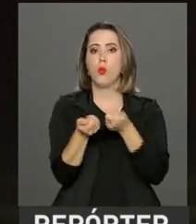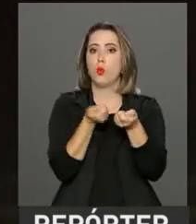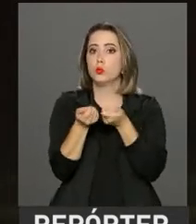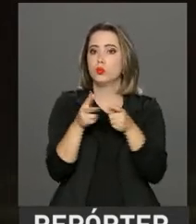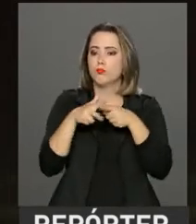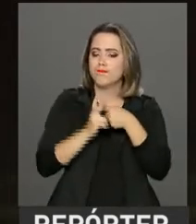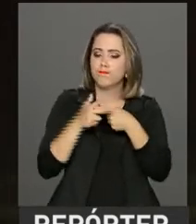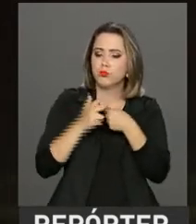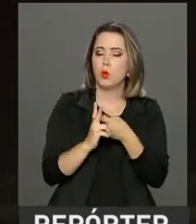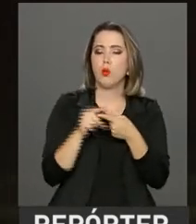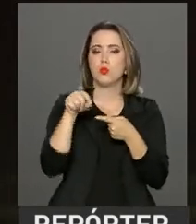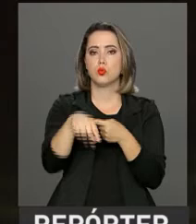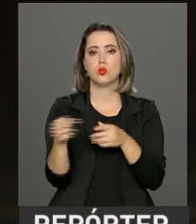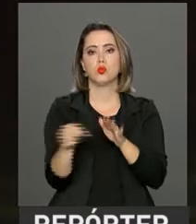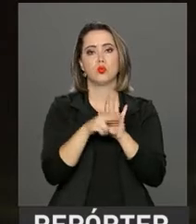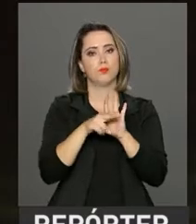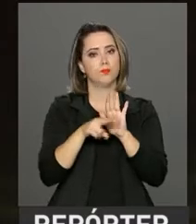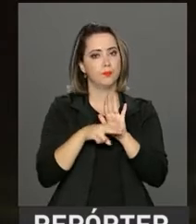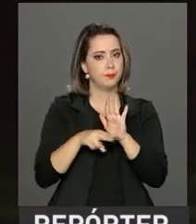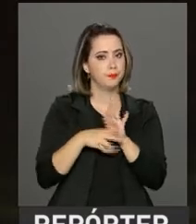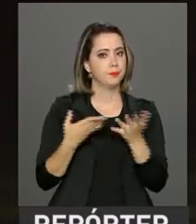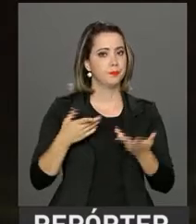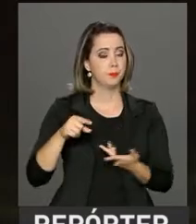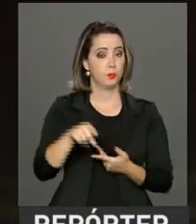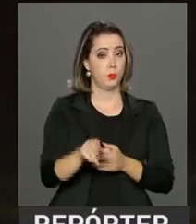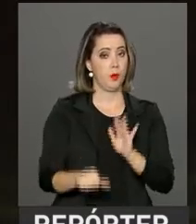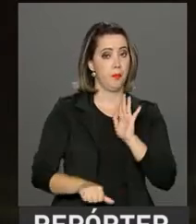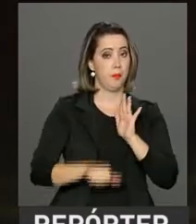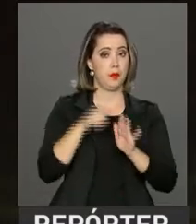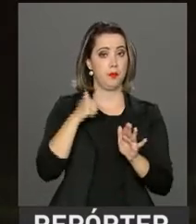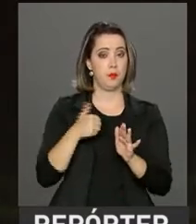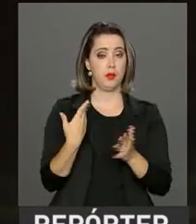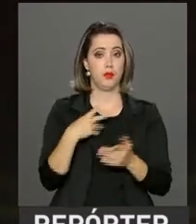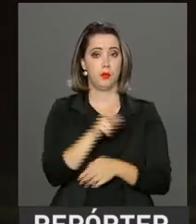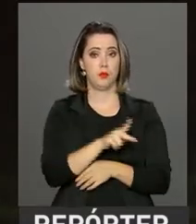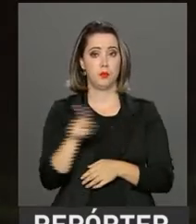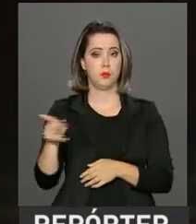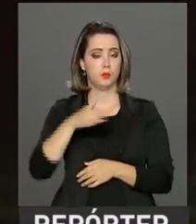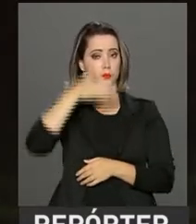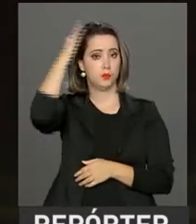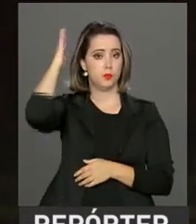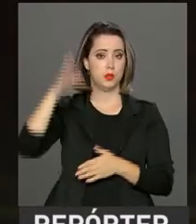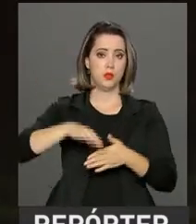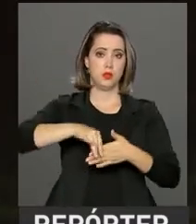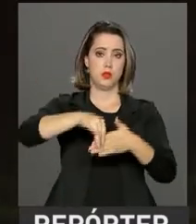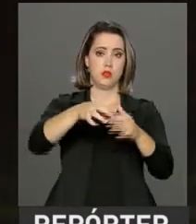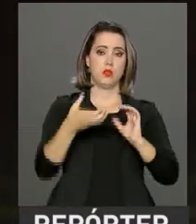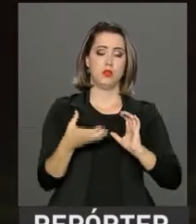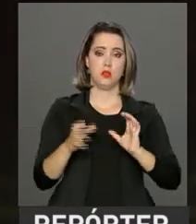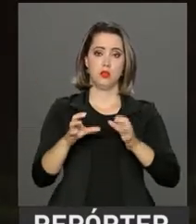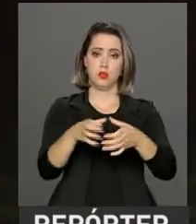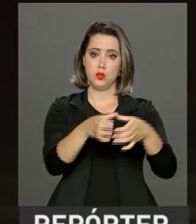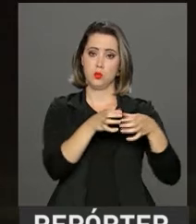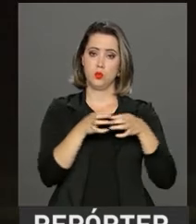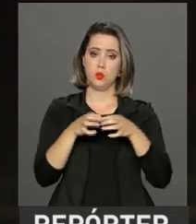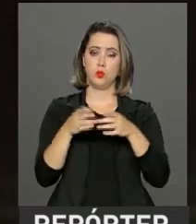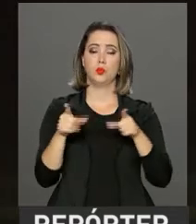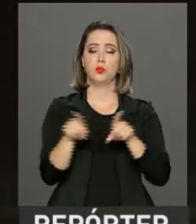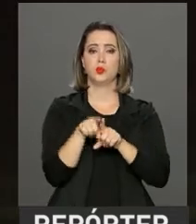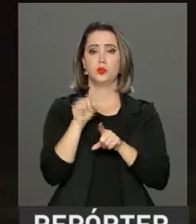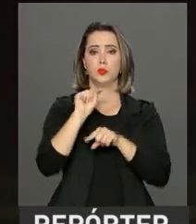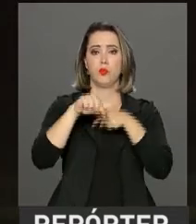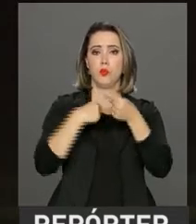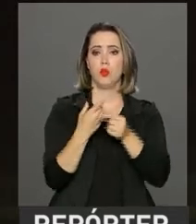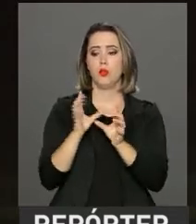no texto enviado pelo governo. Primeiro ao presidente Michel Temer e a líderes da base aliada e depois na